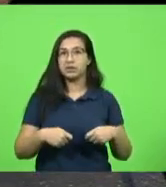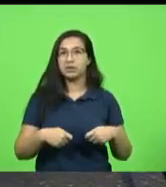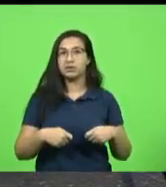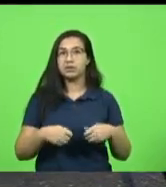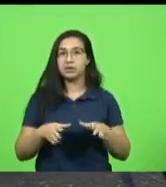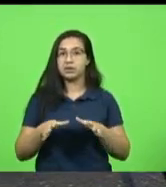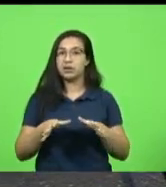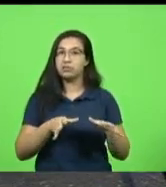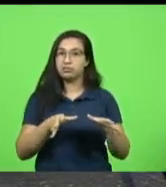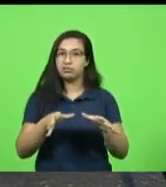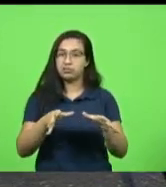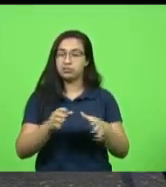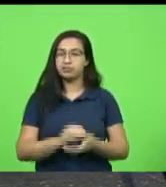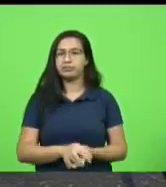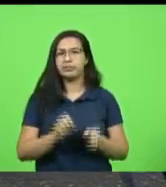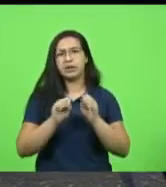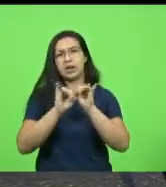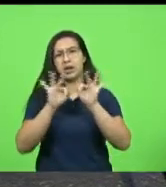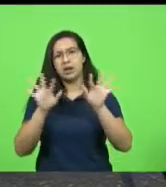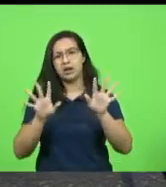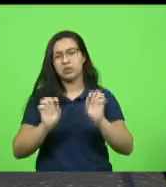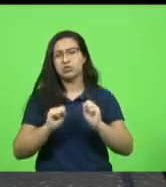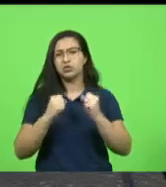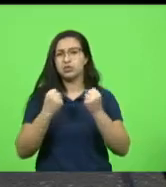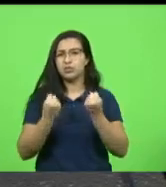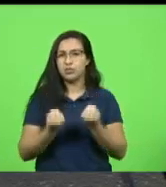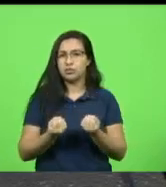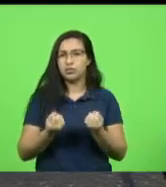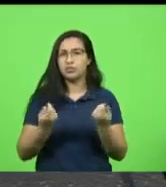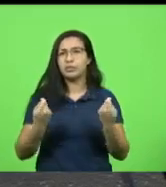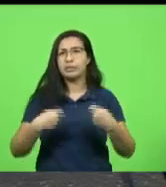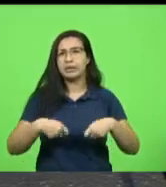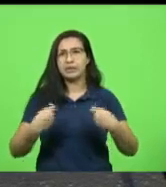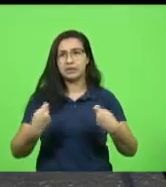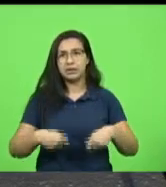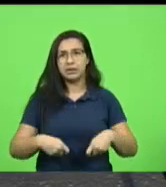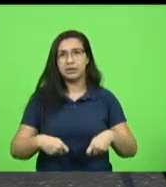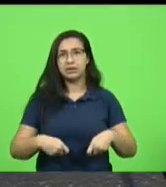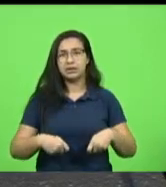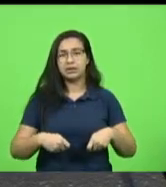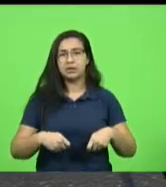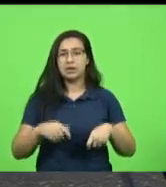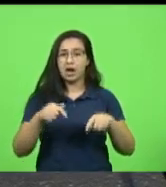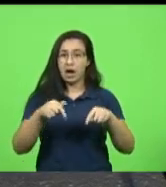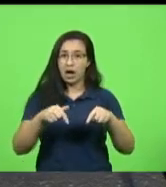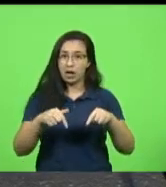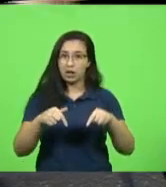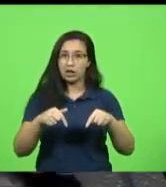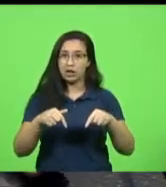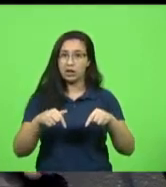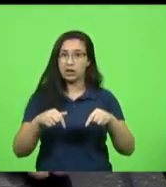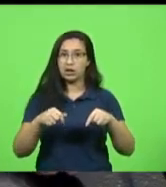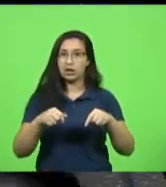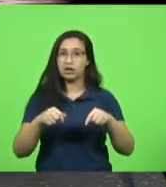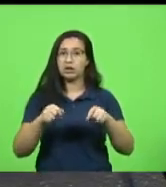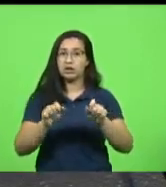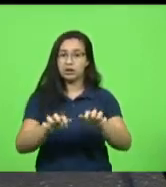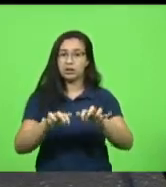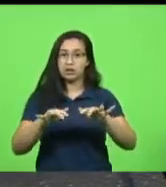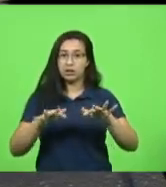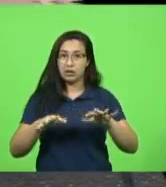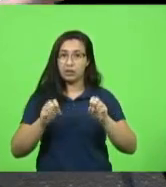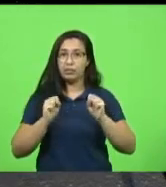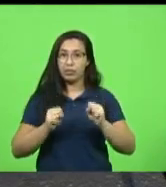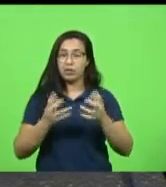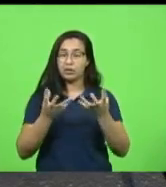tramitação. Claro que o esforço sempre deve haver no sentido de que o plenário possa deliberar, seja esse projeto,